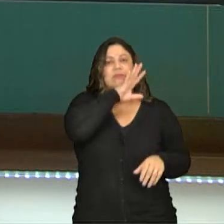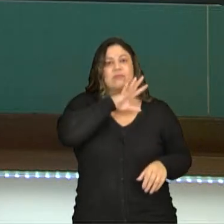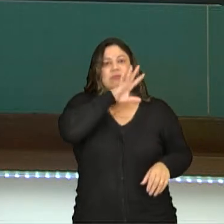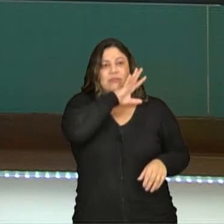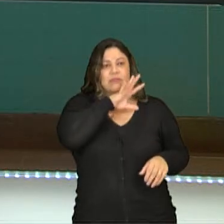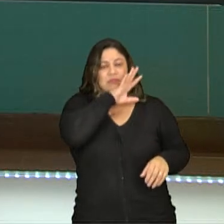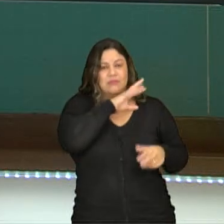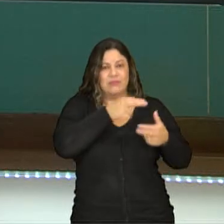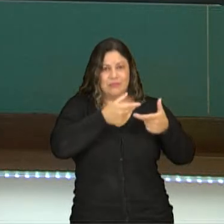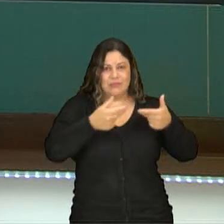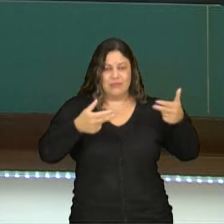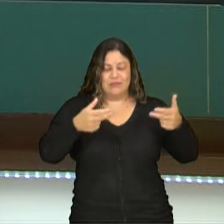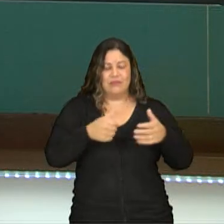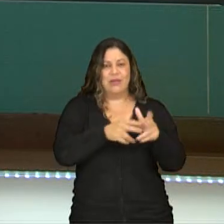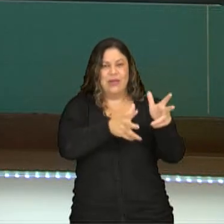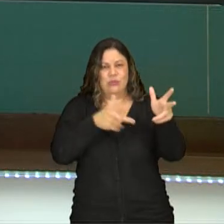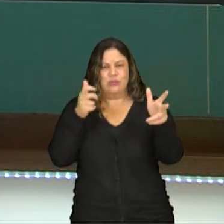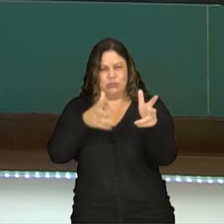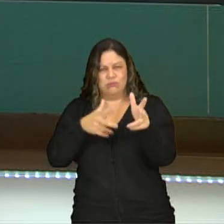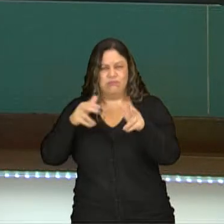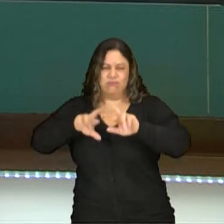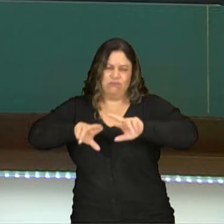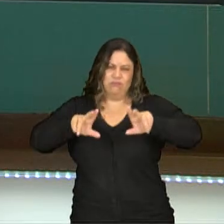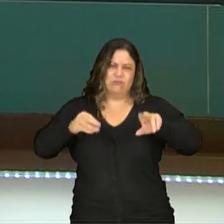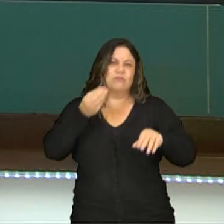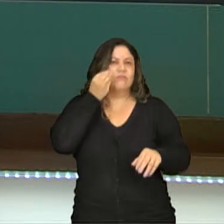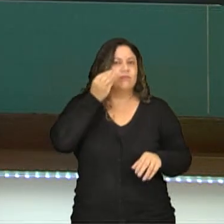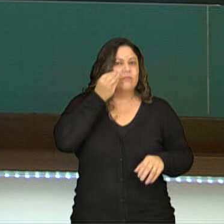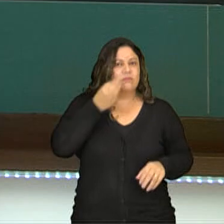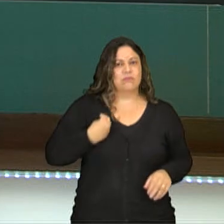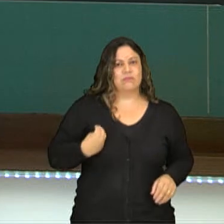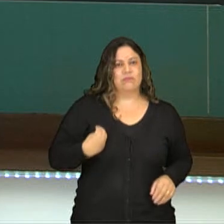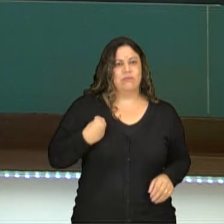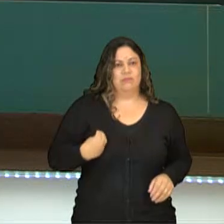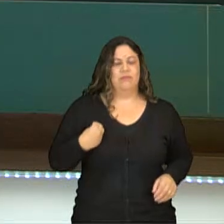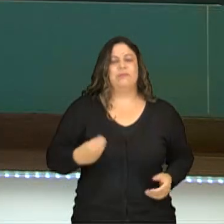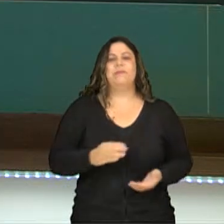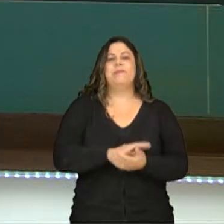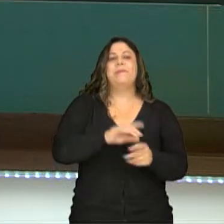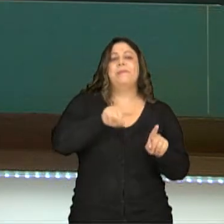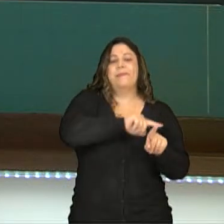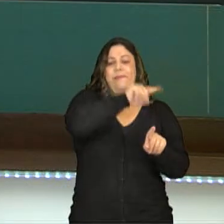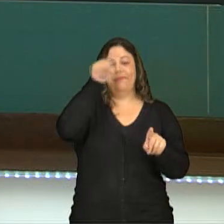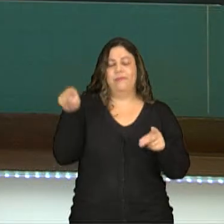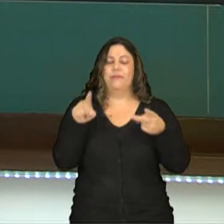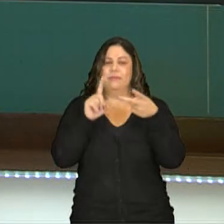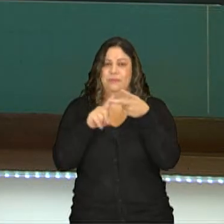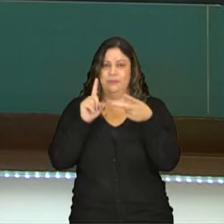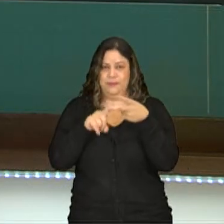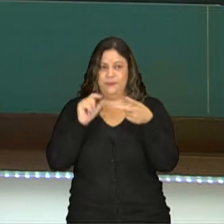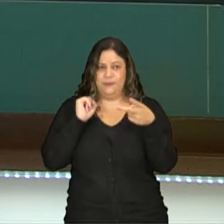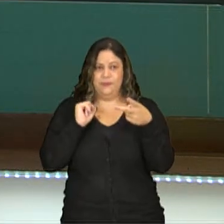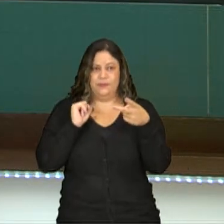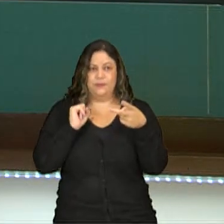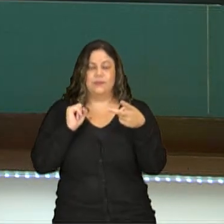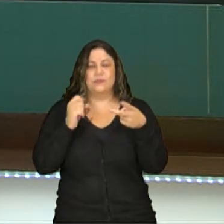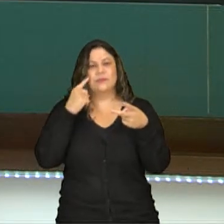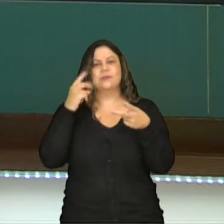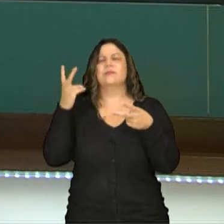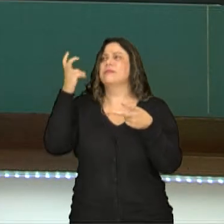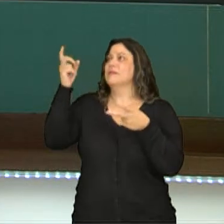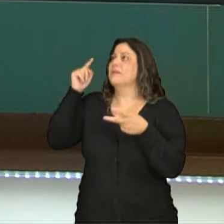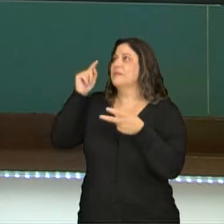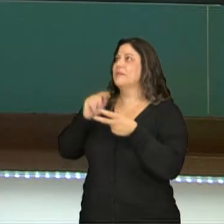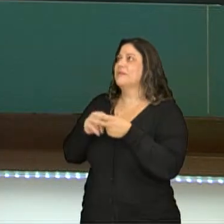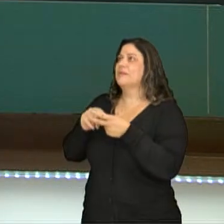entende que eles estavam caçando para tentar sobreviver. Aqui a gente tem a imagem, a gente já pensa já nos deuses, né,